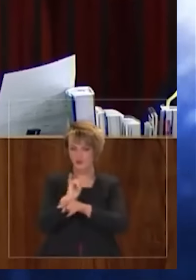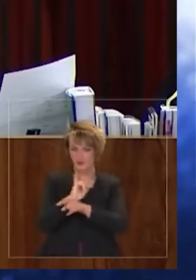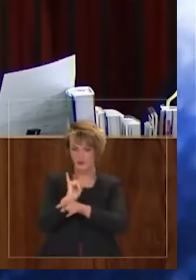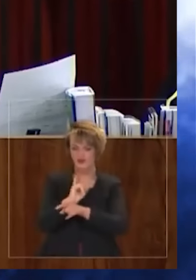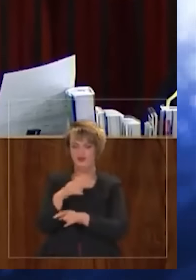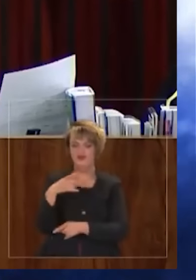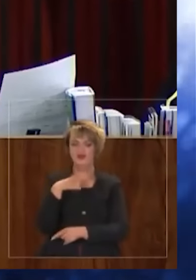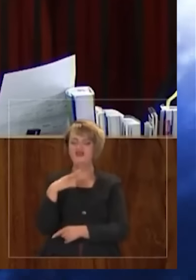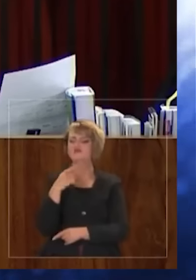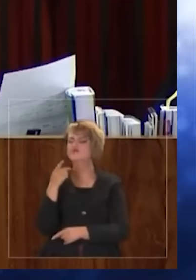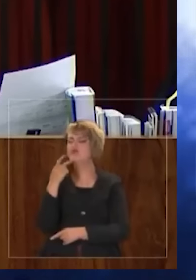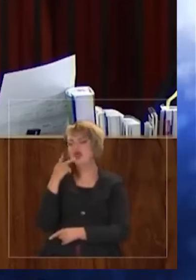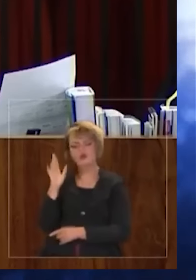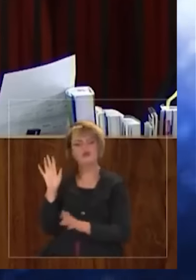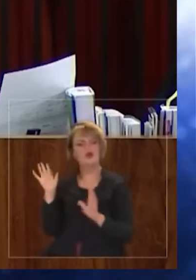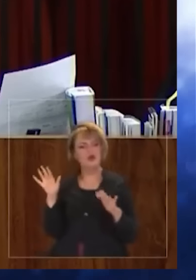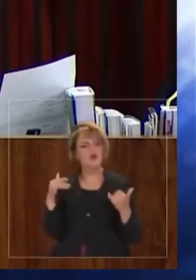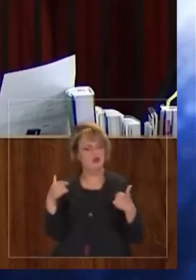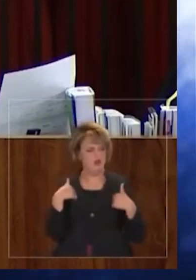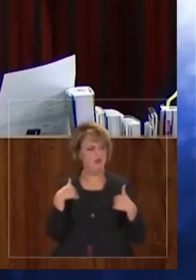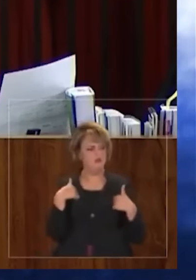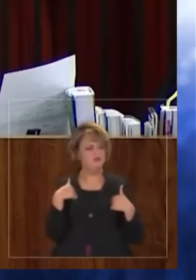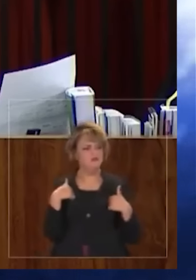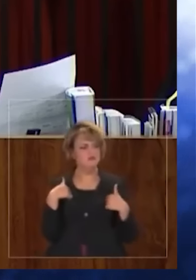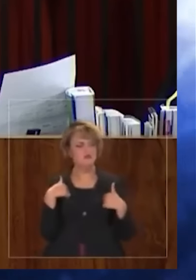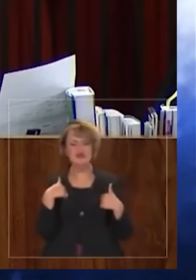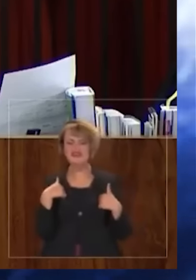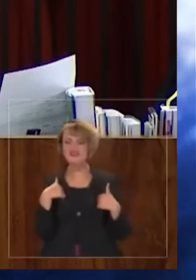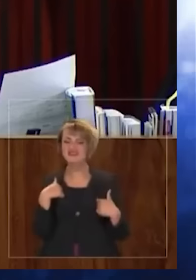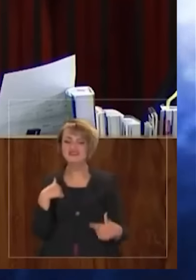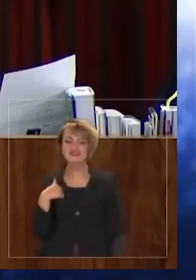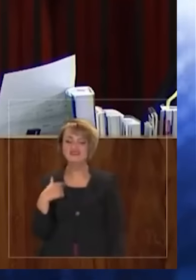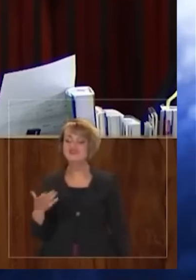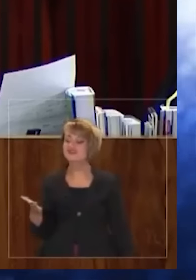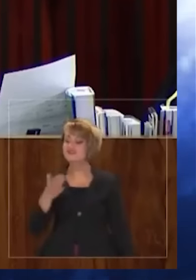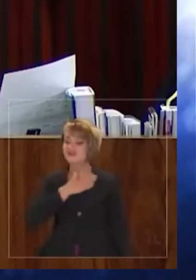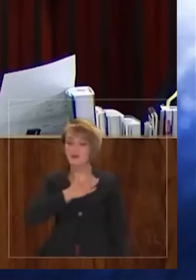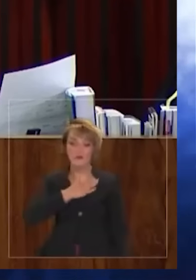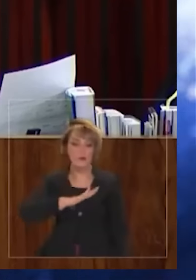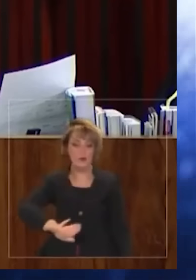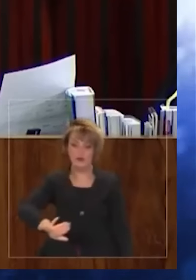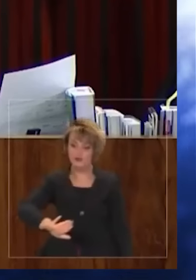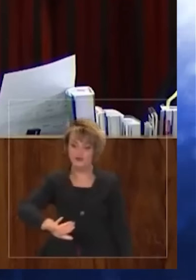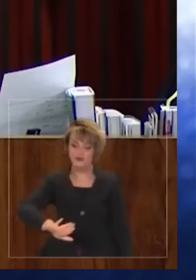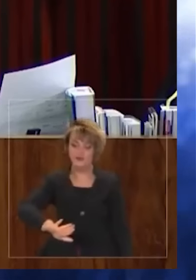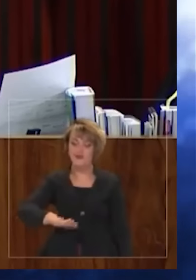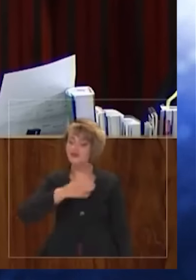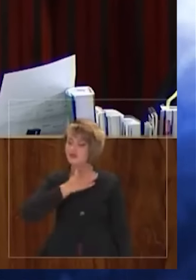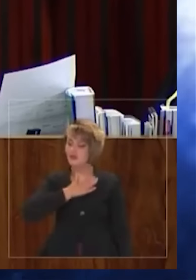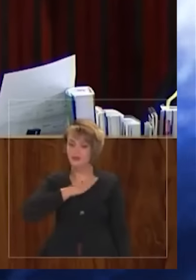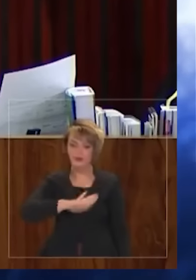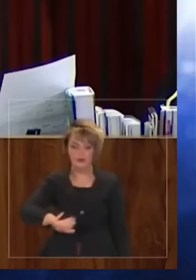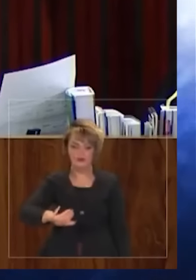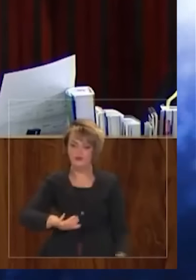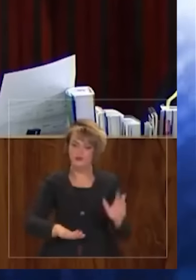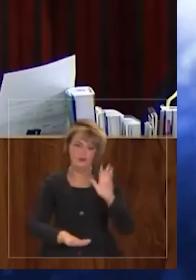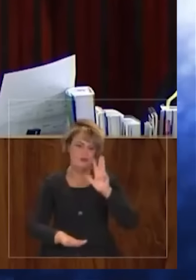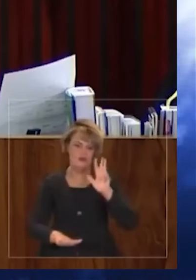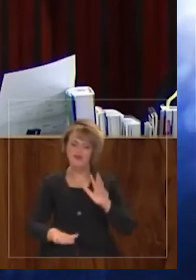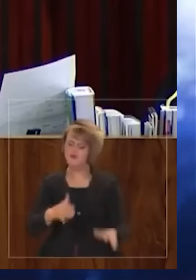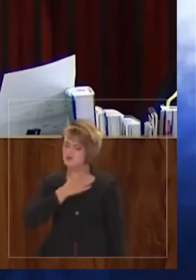YouTube declarando claramente a sua antipatia à candidatura do então candidato Luís